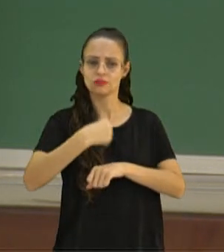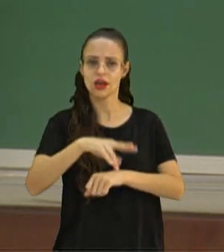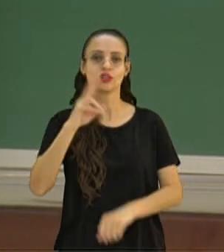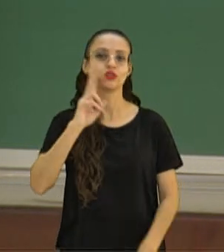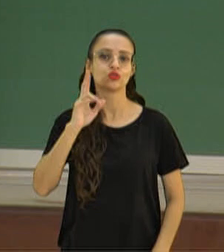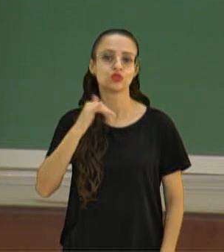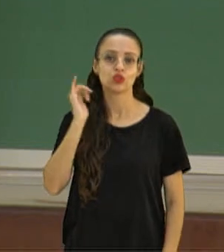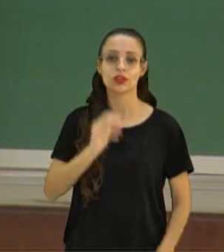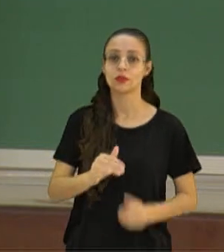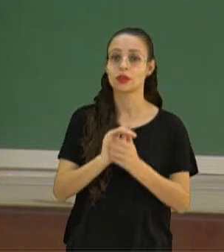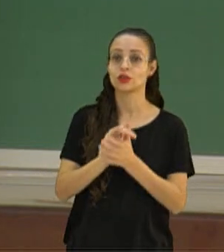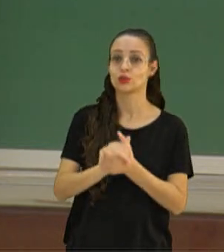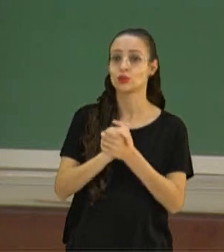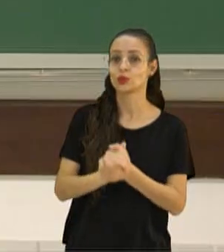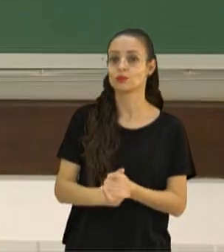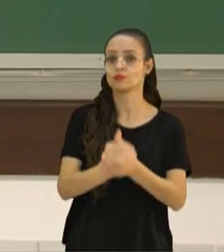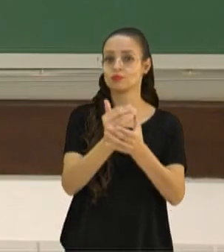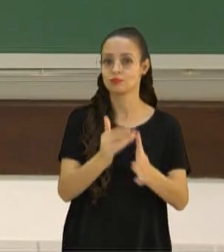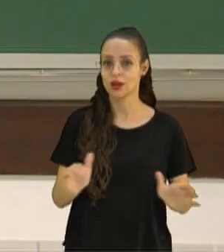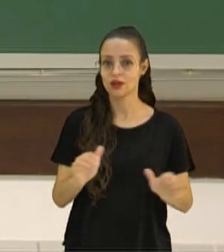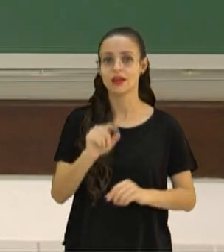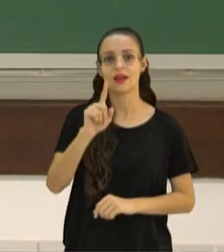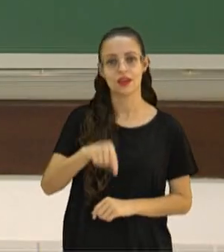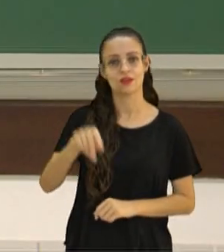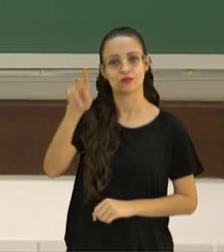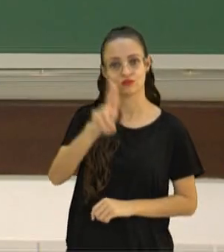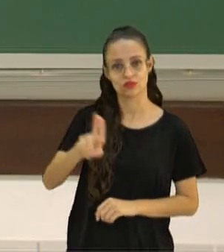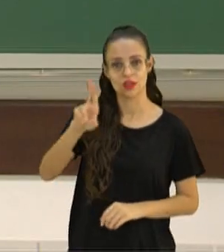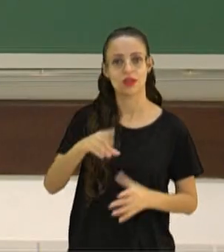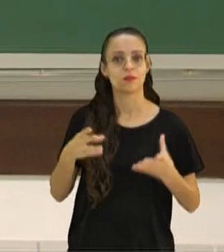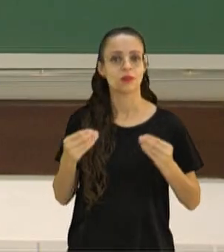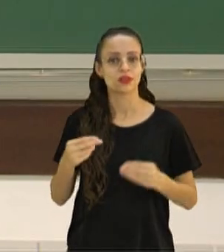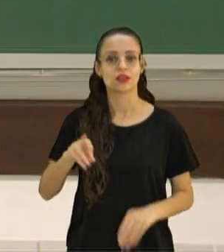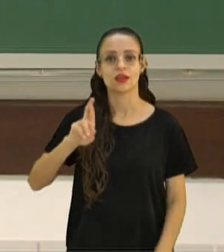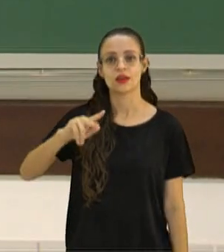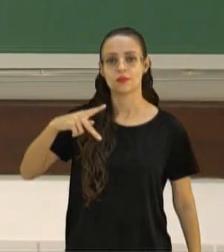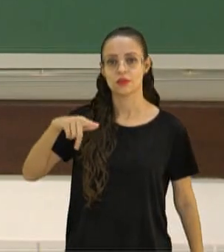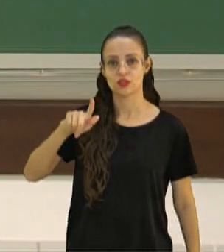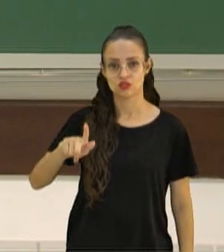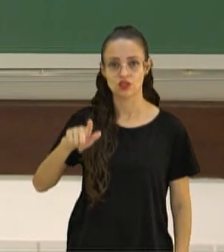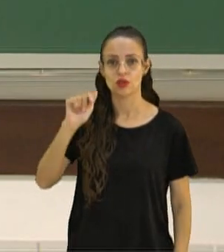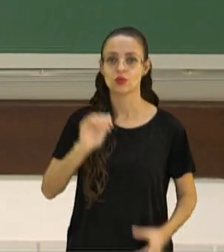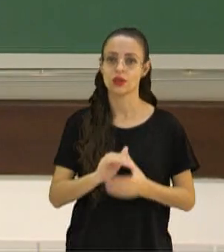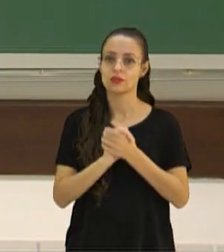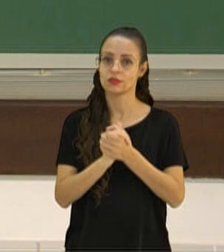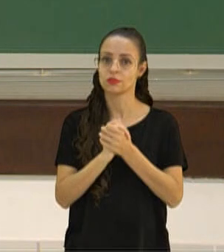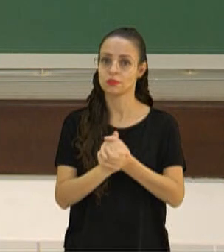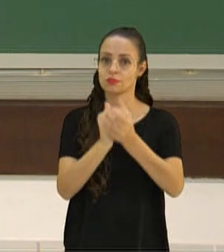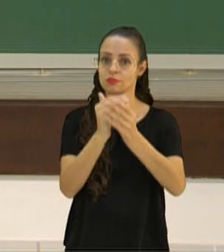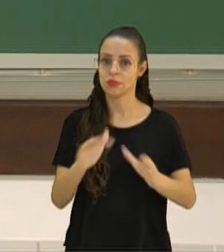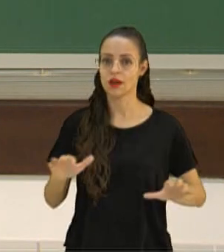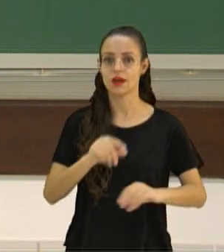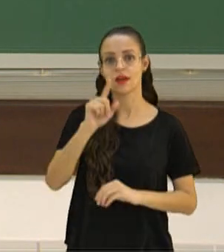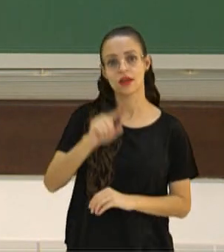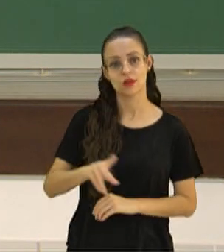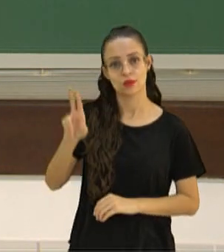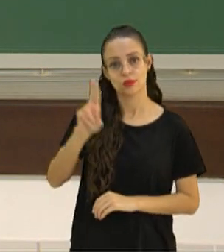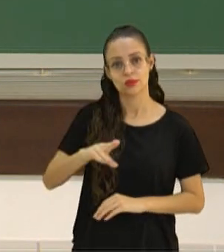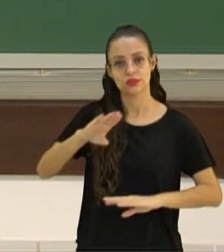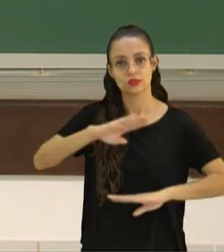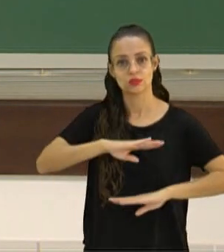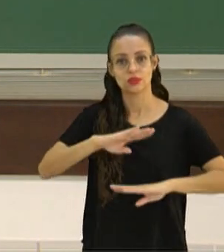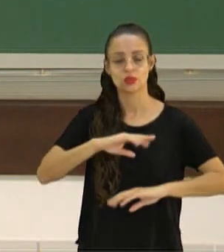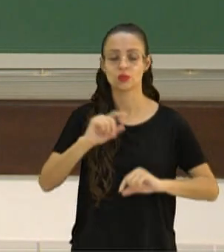os dados, que é uma ferramenta utilizada bastante dentro do RPG, que é o jogo de dados. Então, tem situações